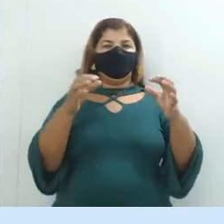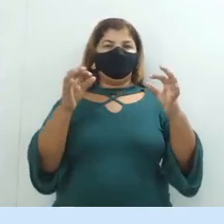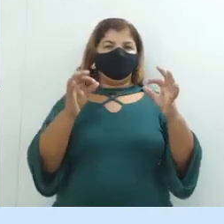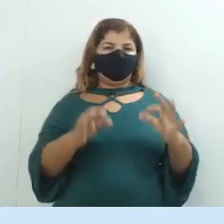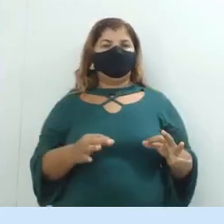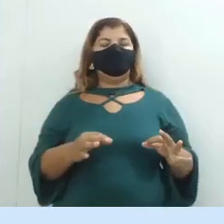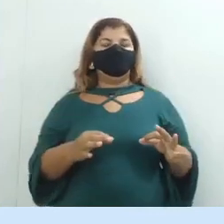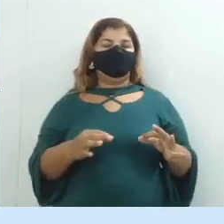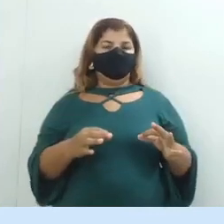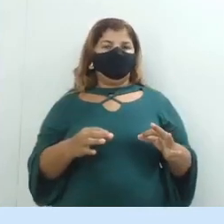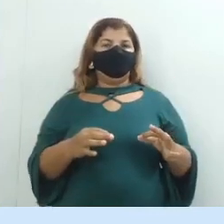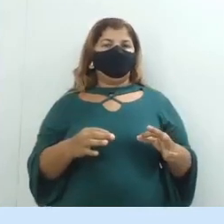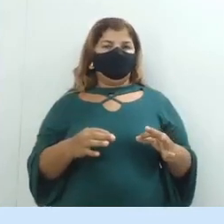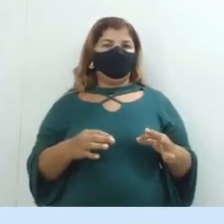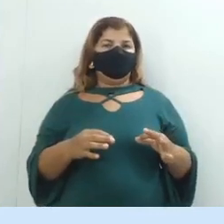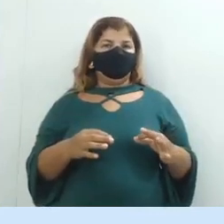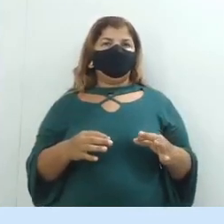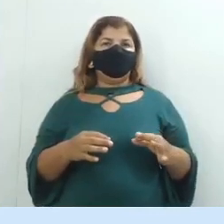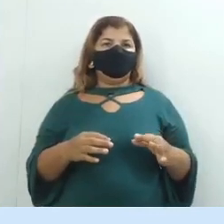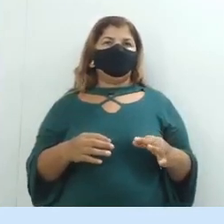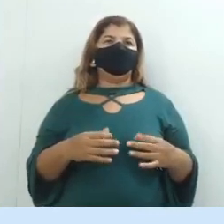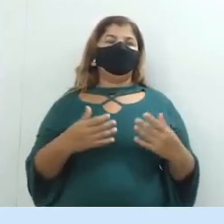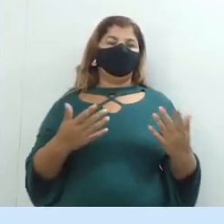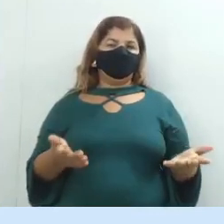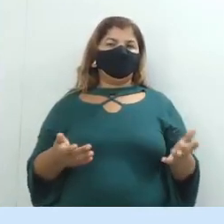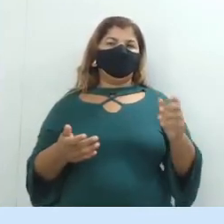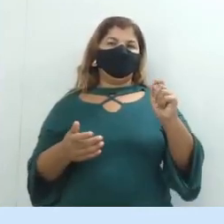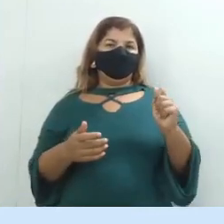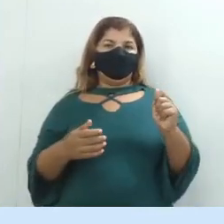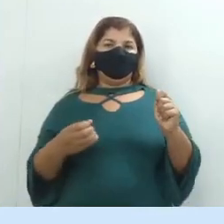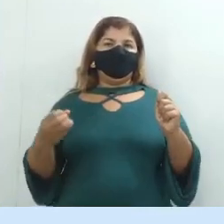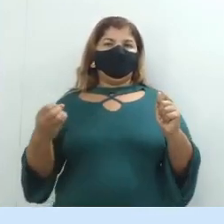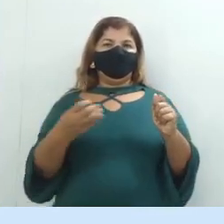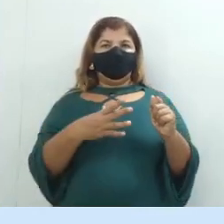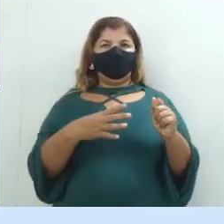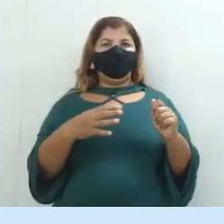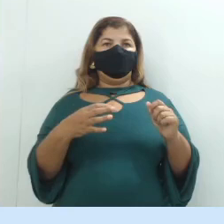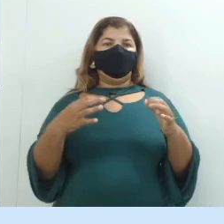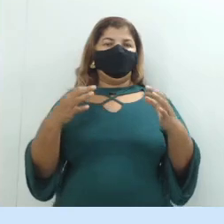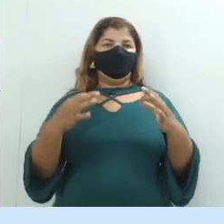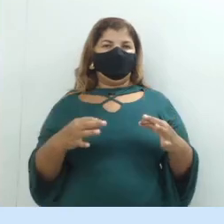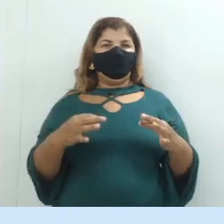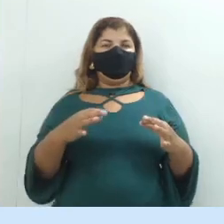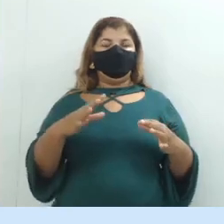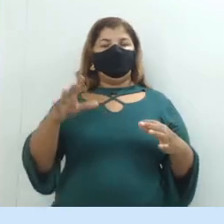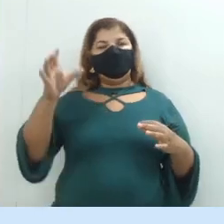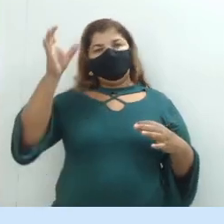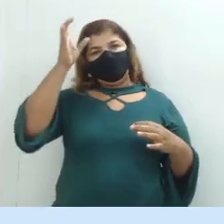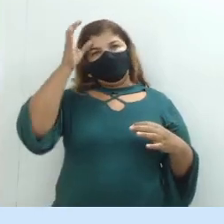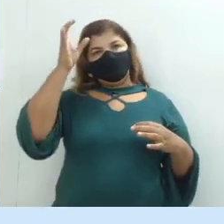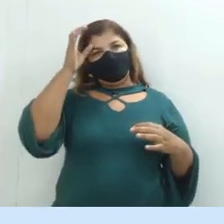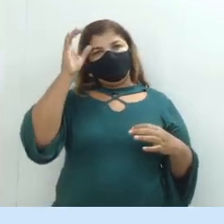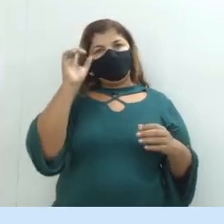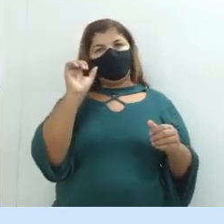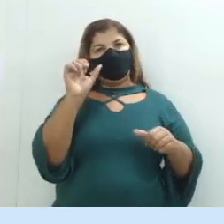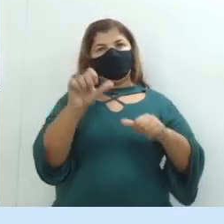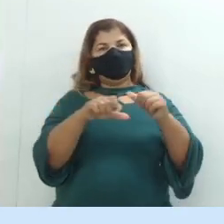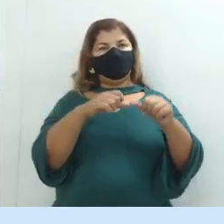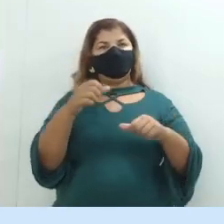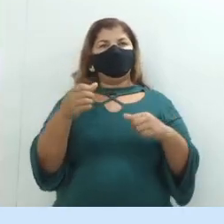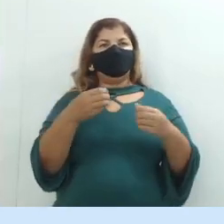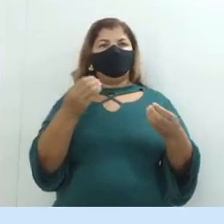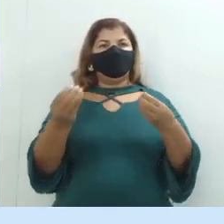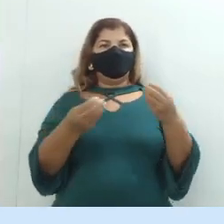essas características. Letra A nova postura com relação ao conhecimento, a qual transforma o modo